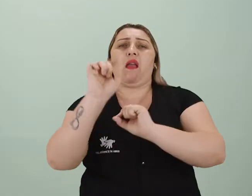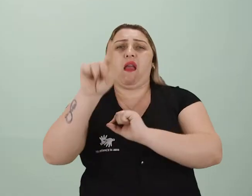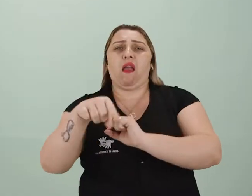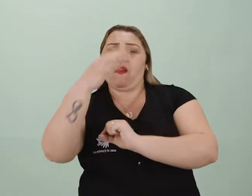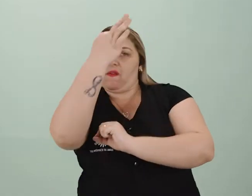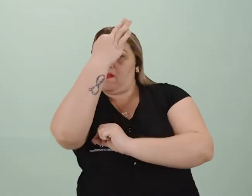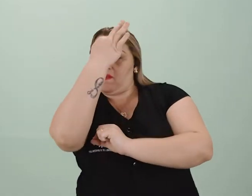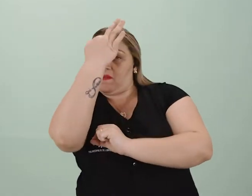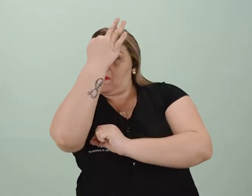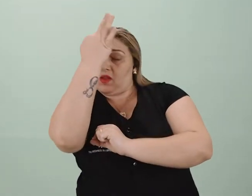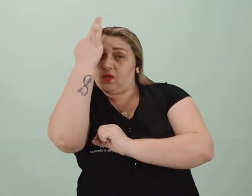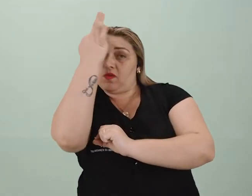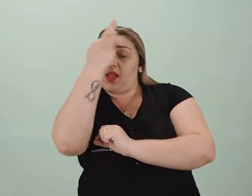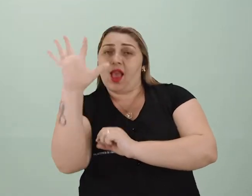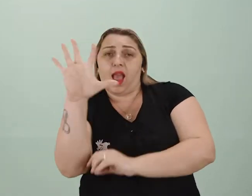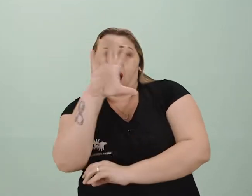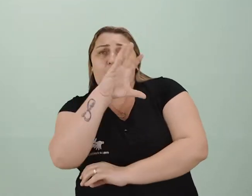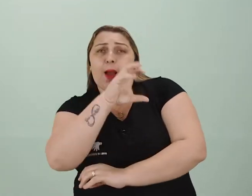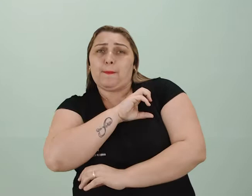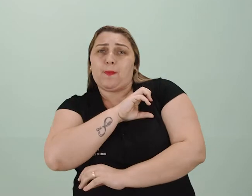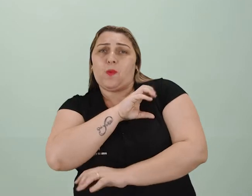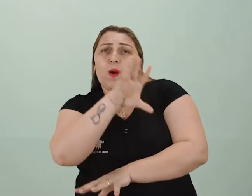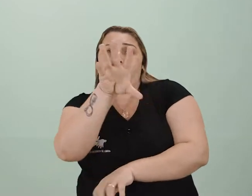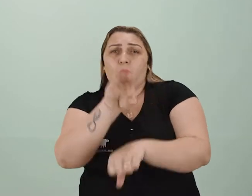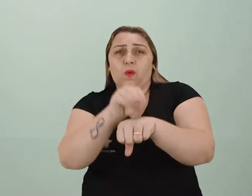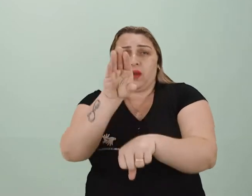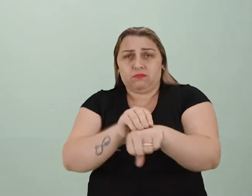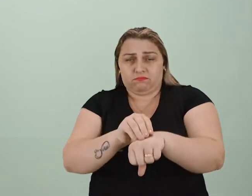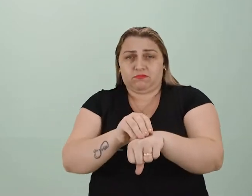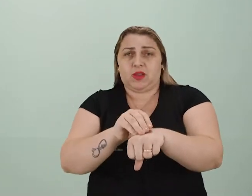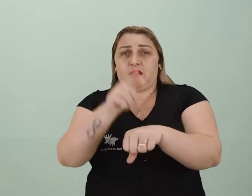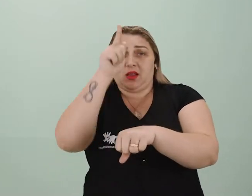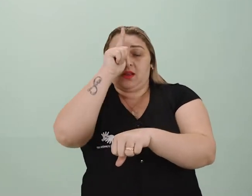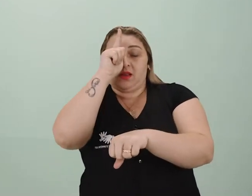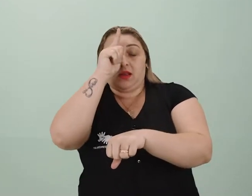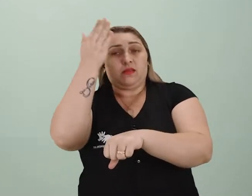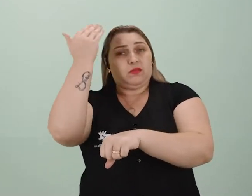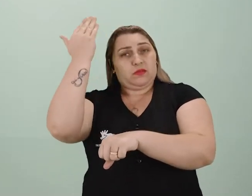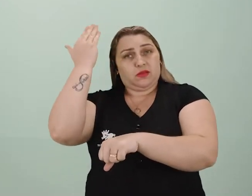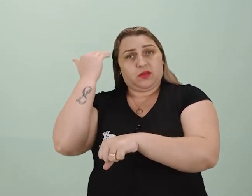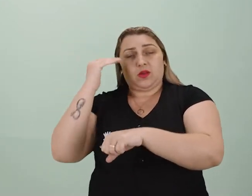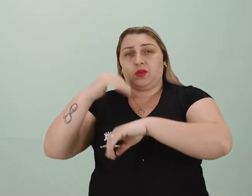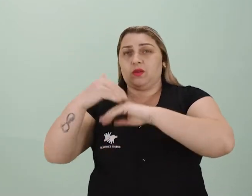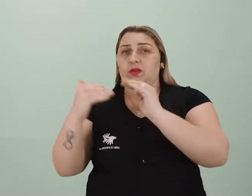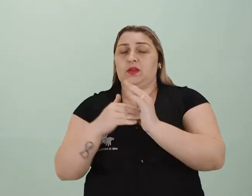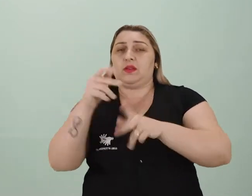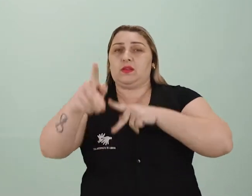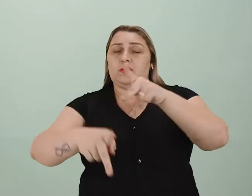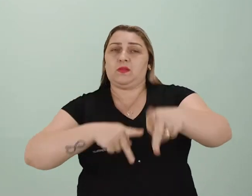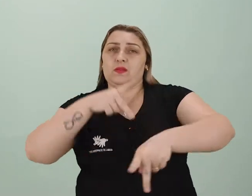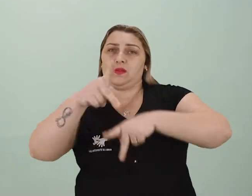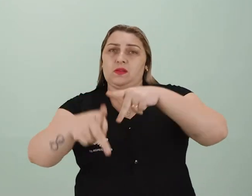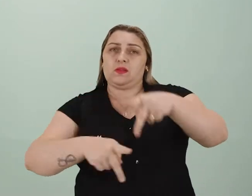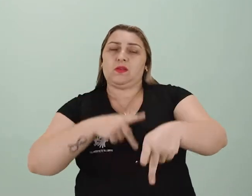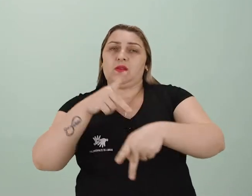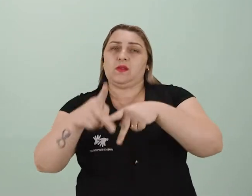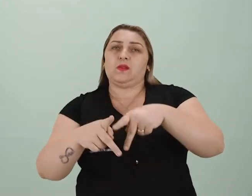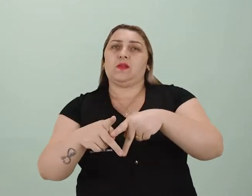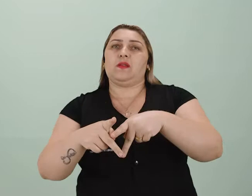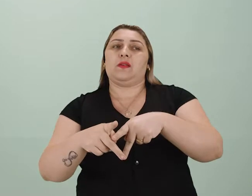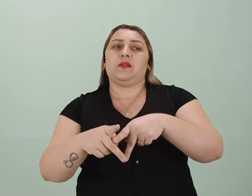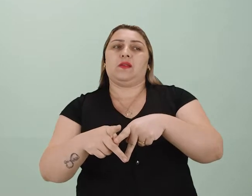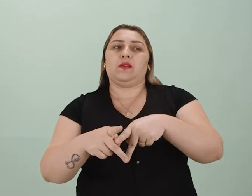filosofia? Filosofia é amor ao conhecimento. Então, na Grécia Antiga, todas as pessoas que se dedicavam ao conhecimento